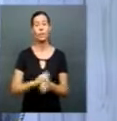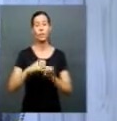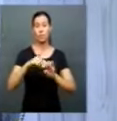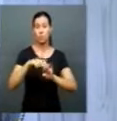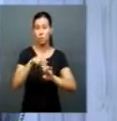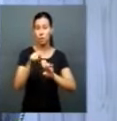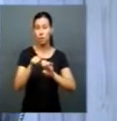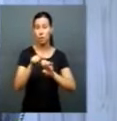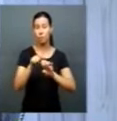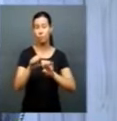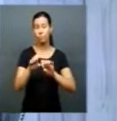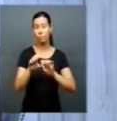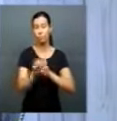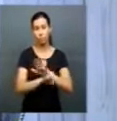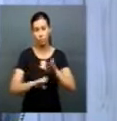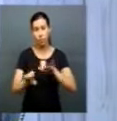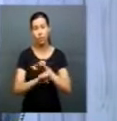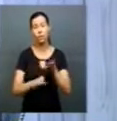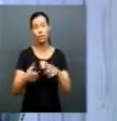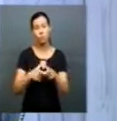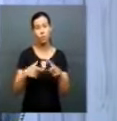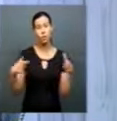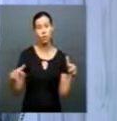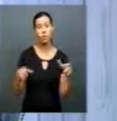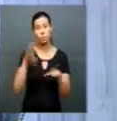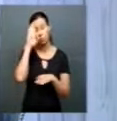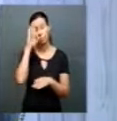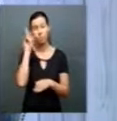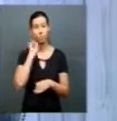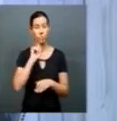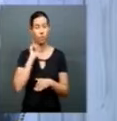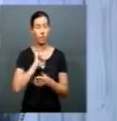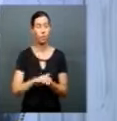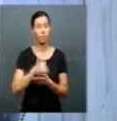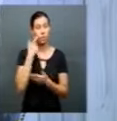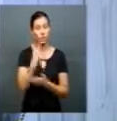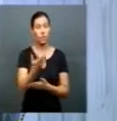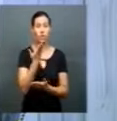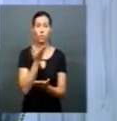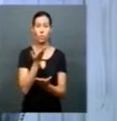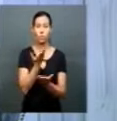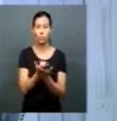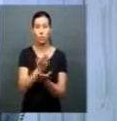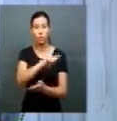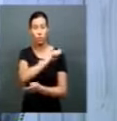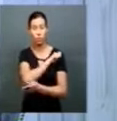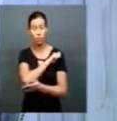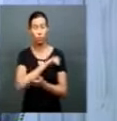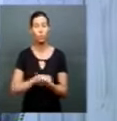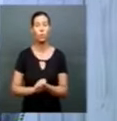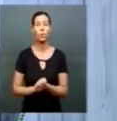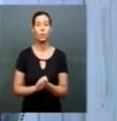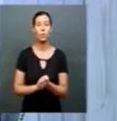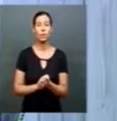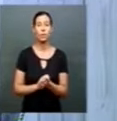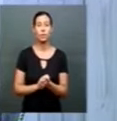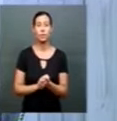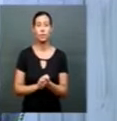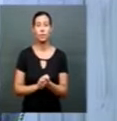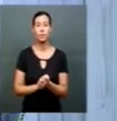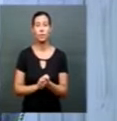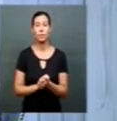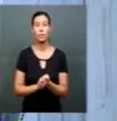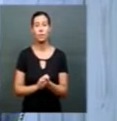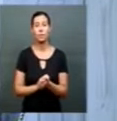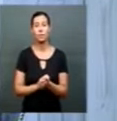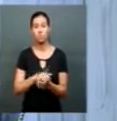e principalmente aqui em Minas. Na reportagem, você vai ver estudantes da UFU que têm investido nesse